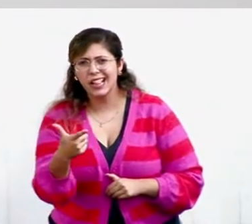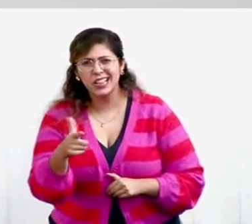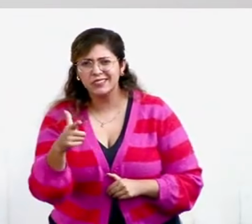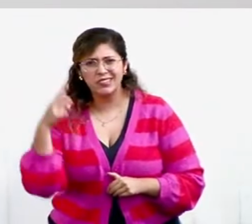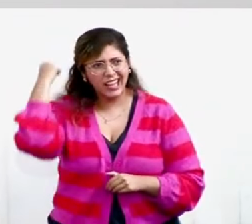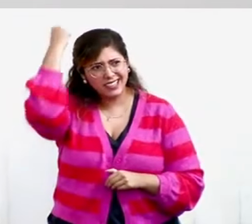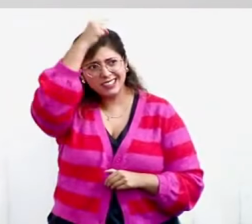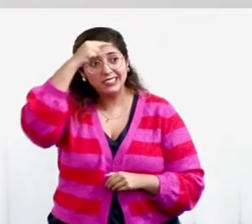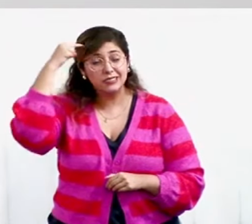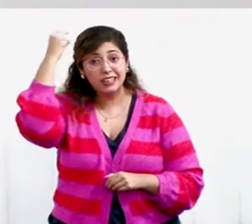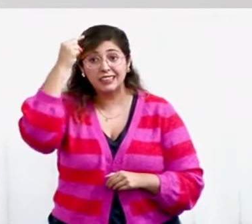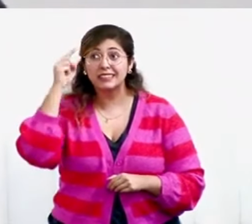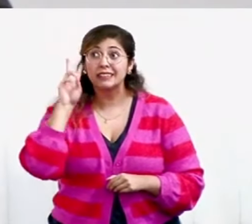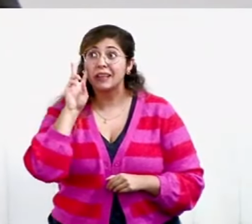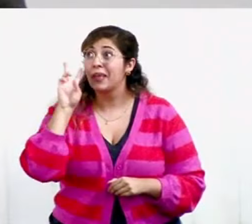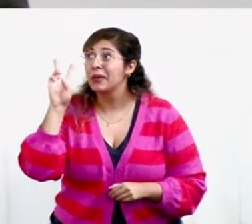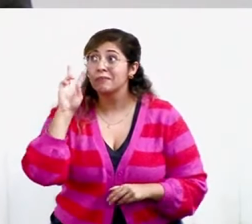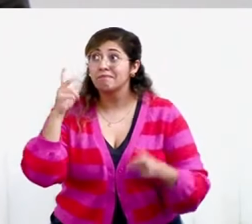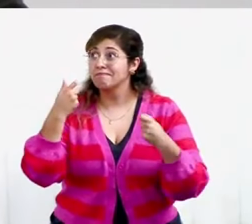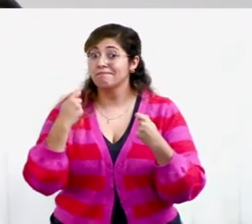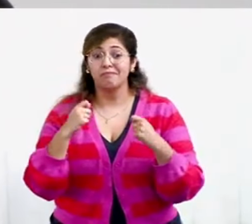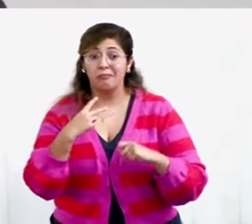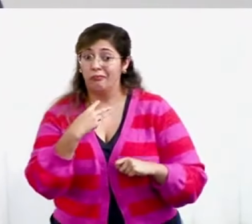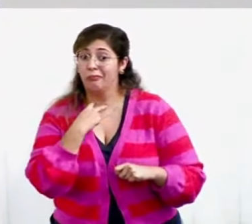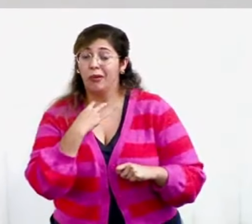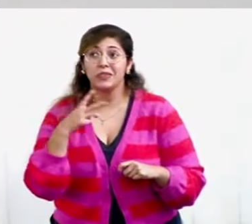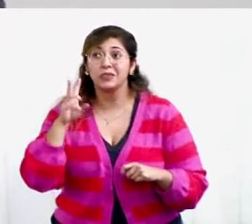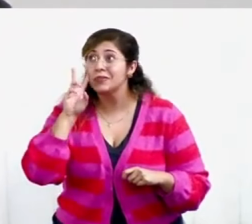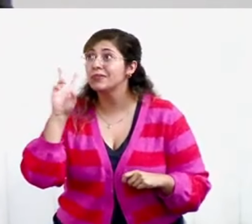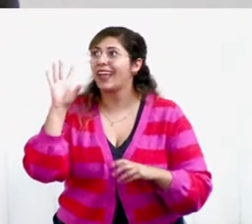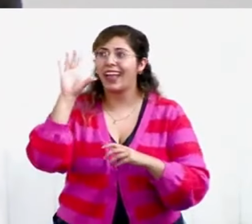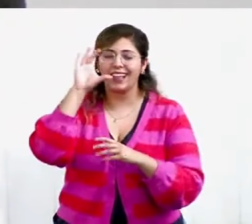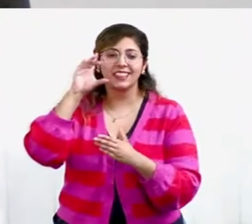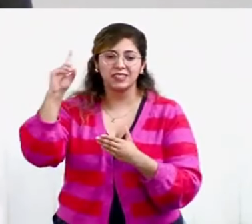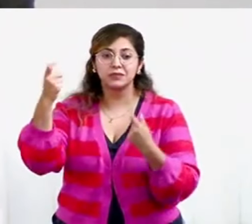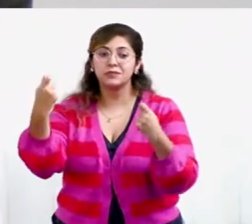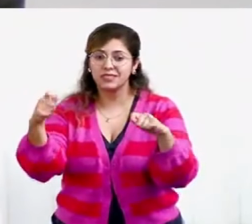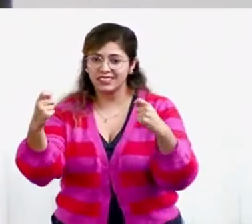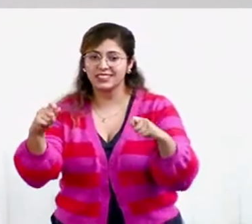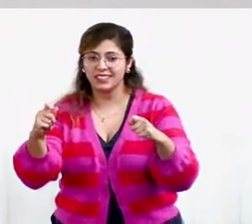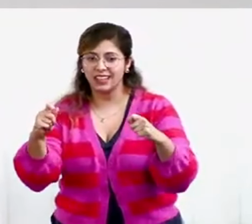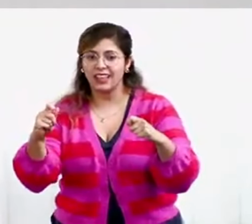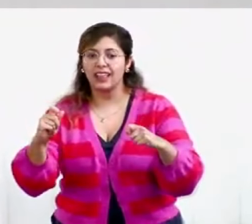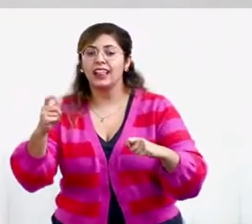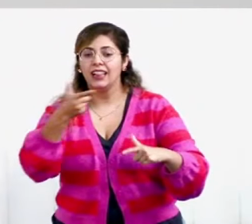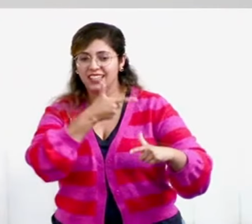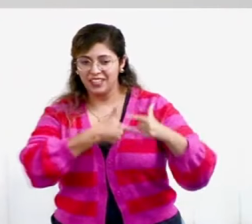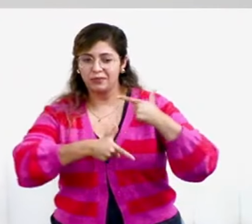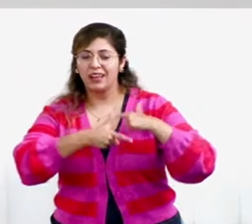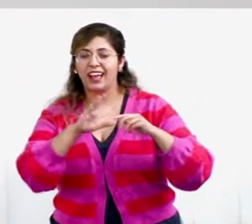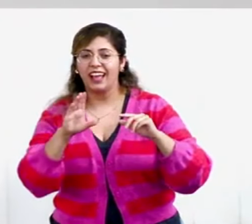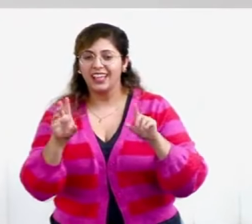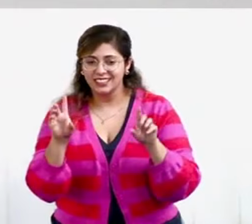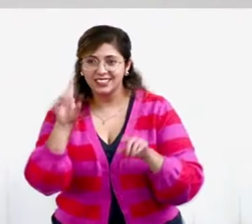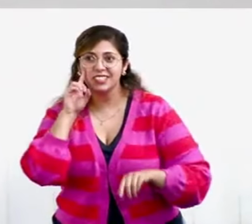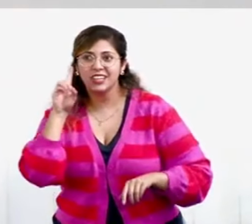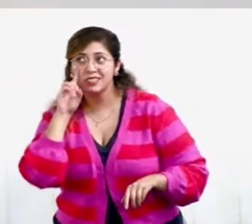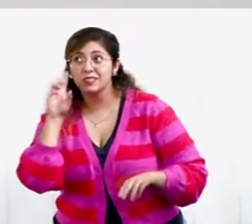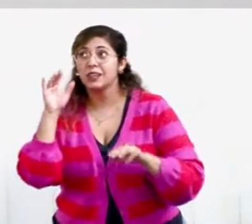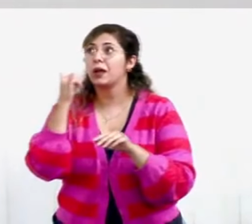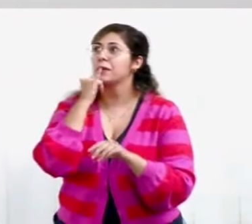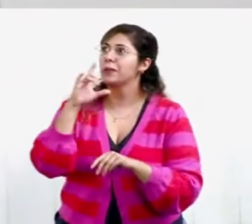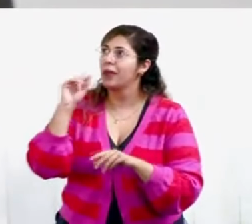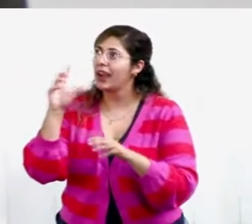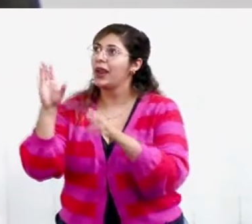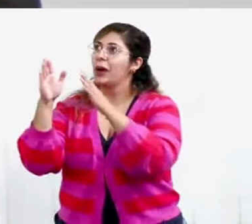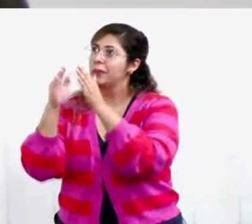o Senhor. Esse deve ser o caminho de arrependimento, para que a paz do Salvador reine e